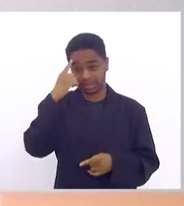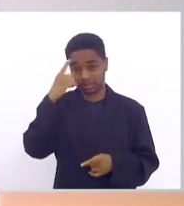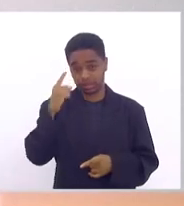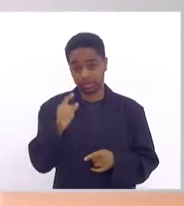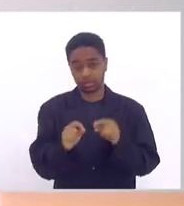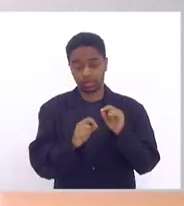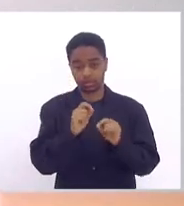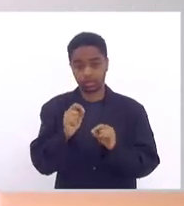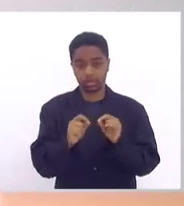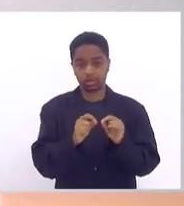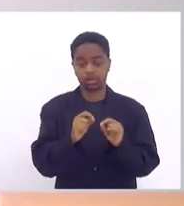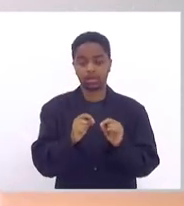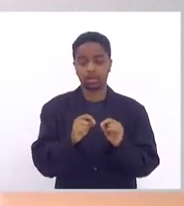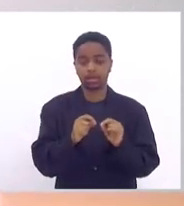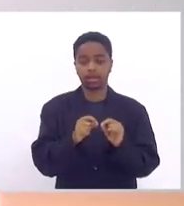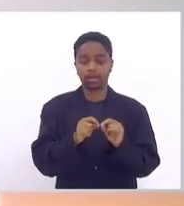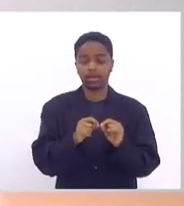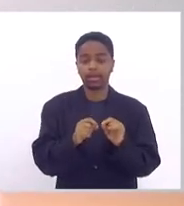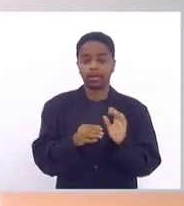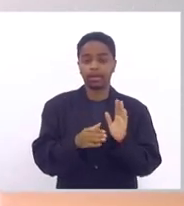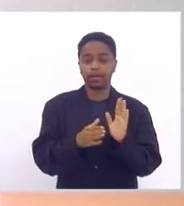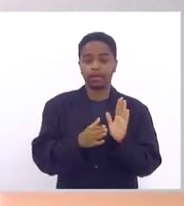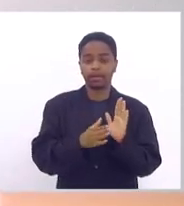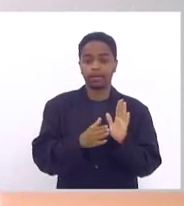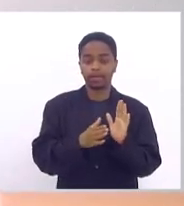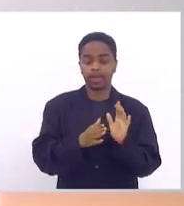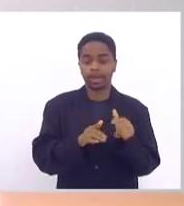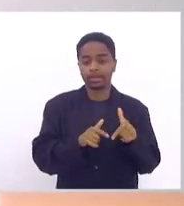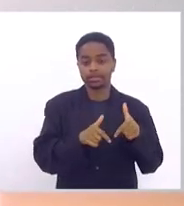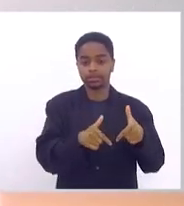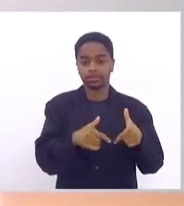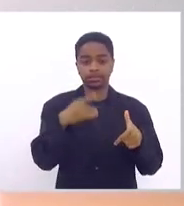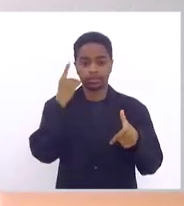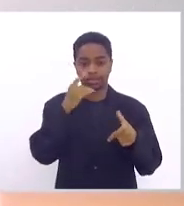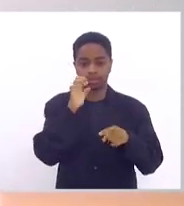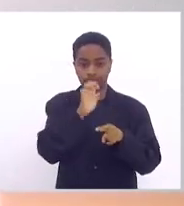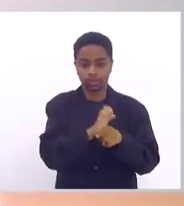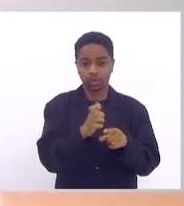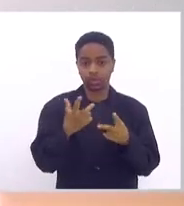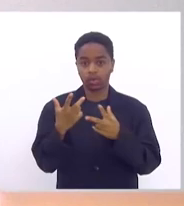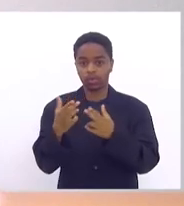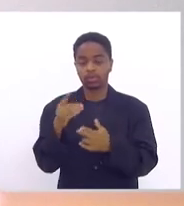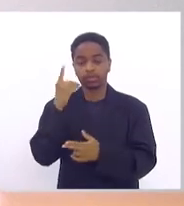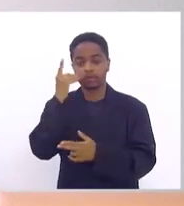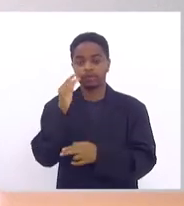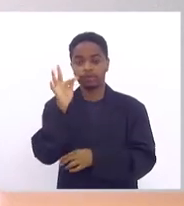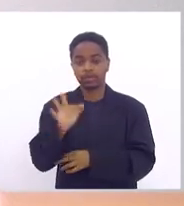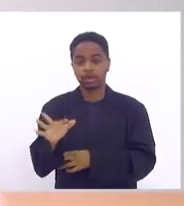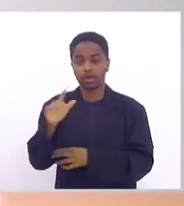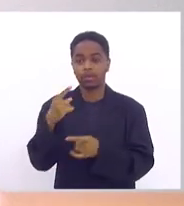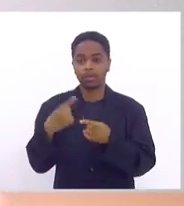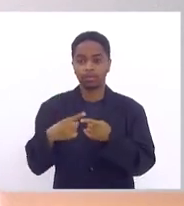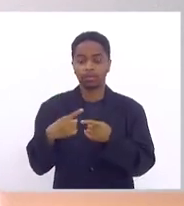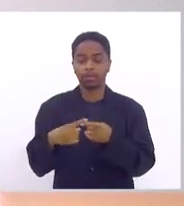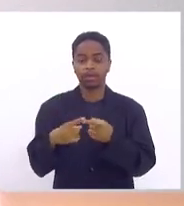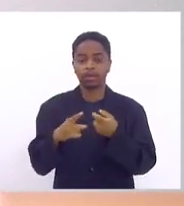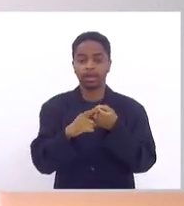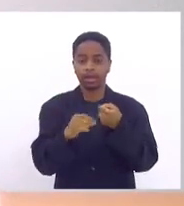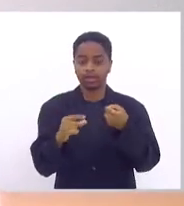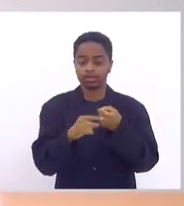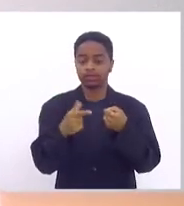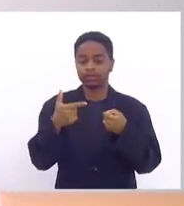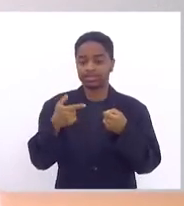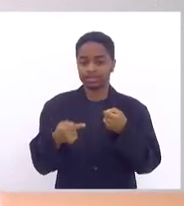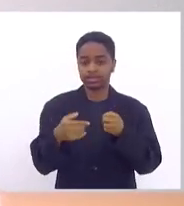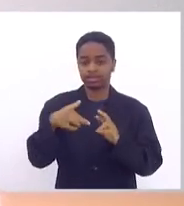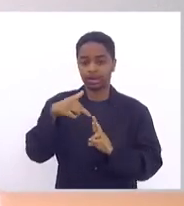a as prerrogativas dos deputados estaduais são iguais às prerrogativas dos deputados federais por causa do 27 parágrafo primeiro porque nós